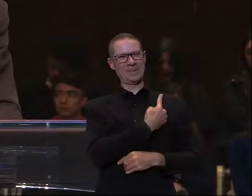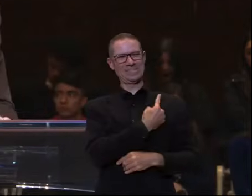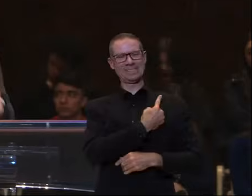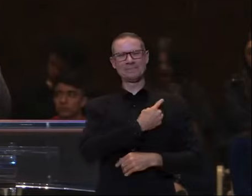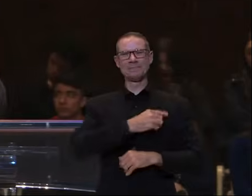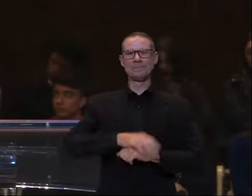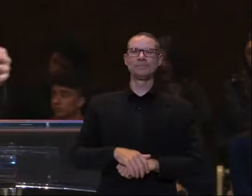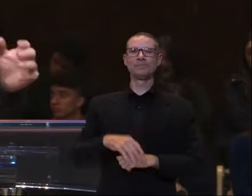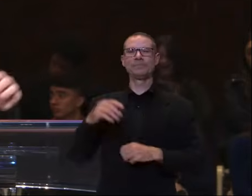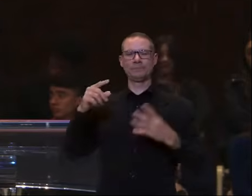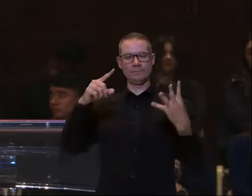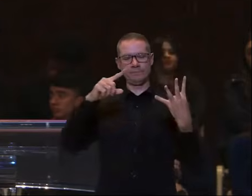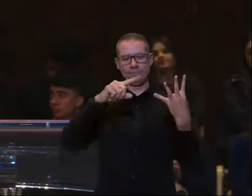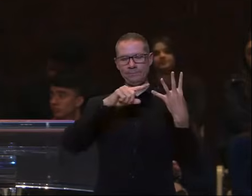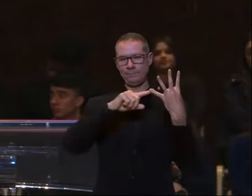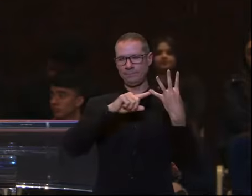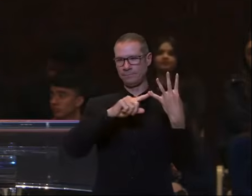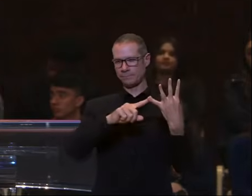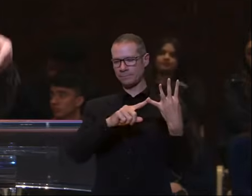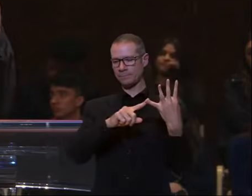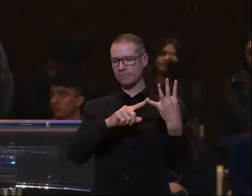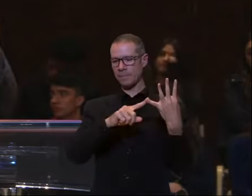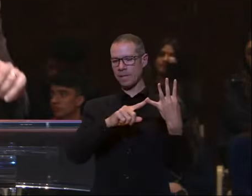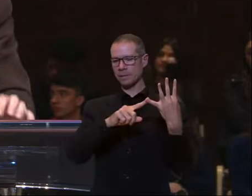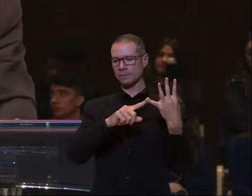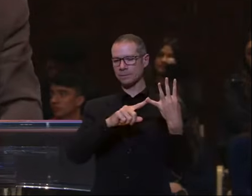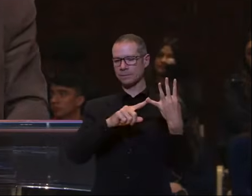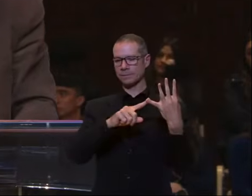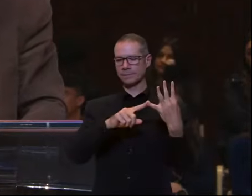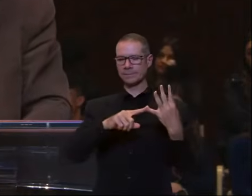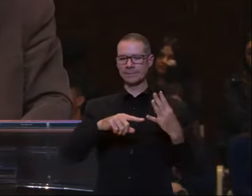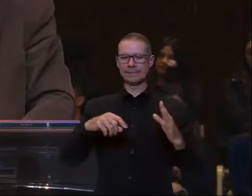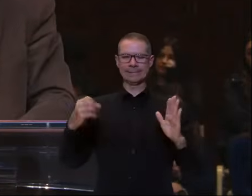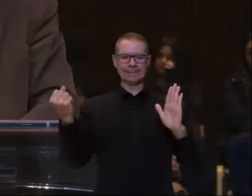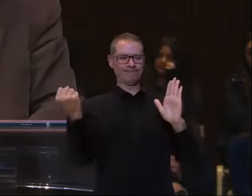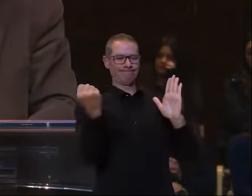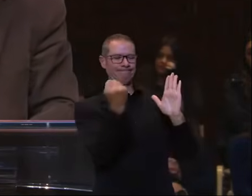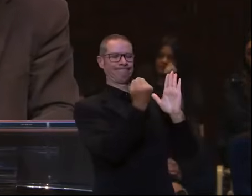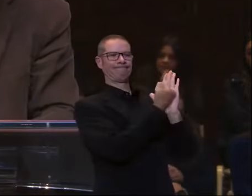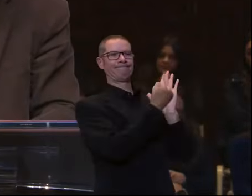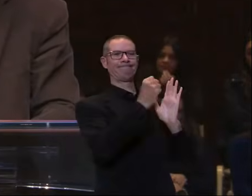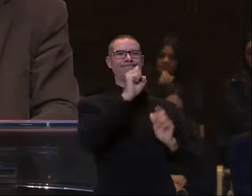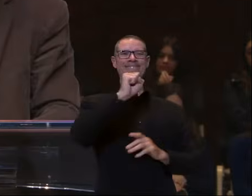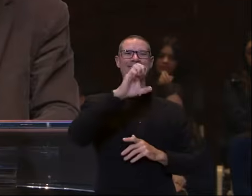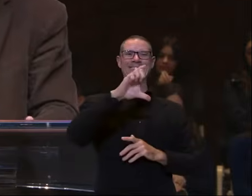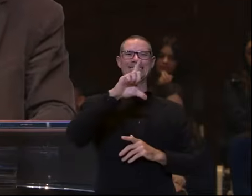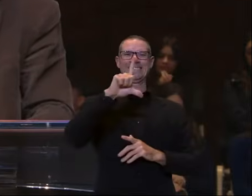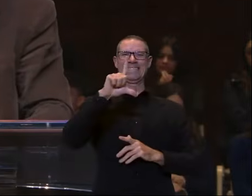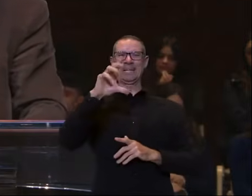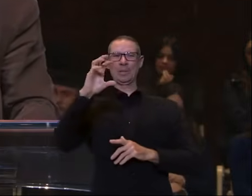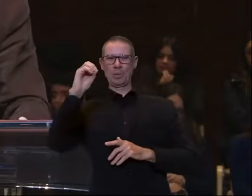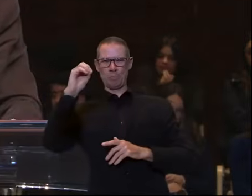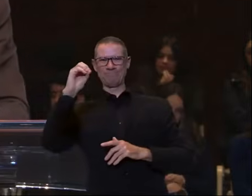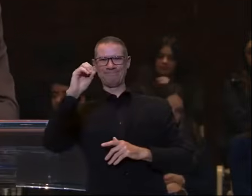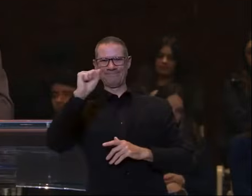vai falar de uma outra bênção, o selo e penhor do Espírito